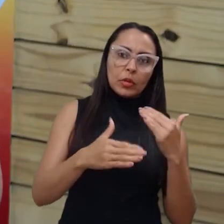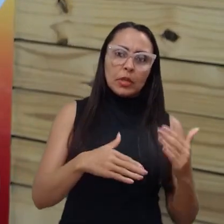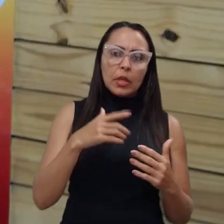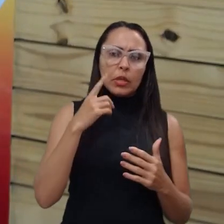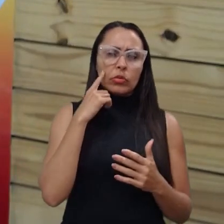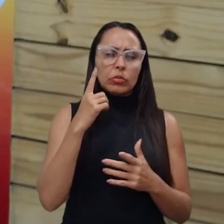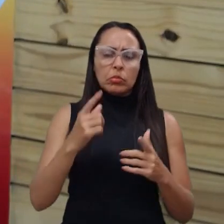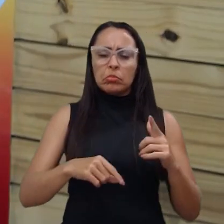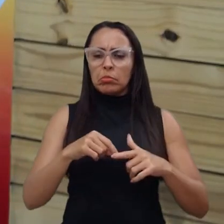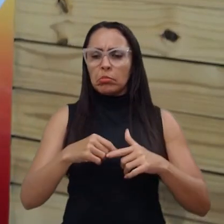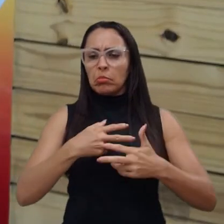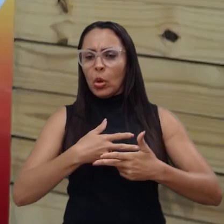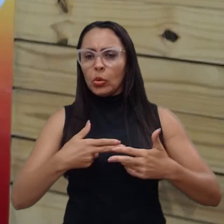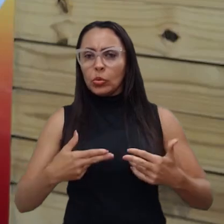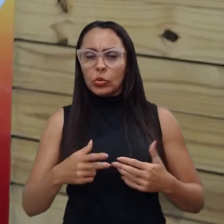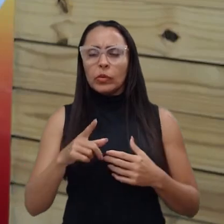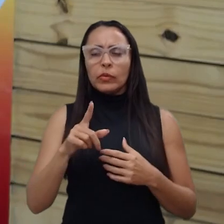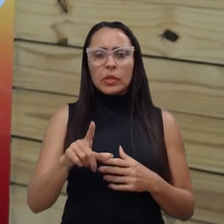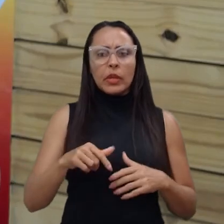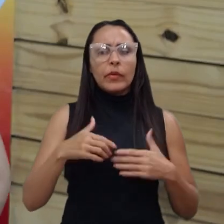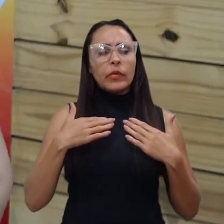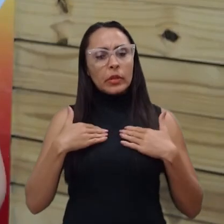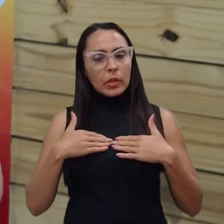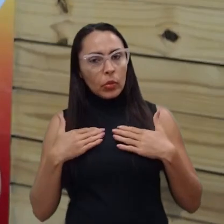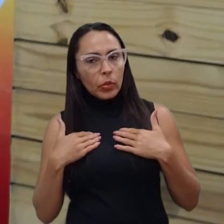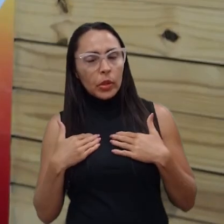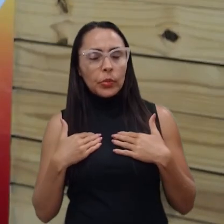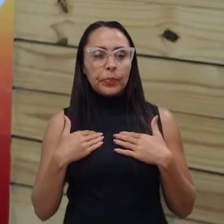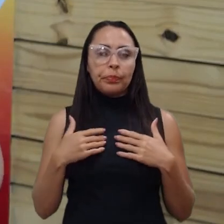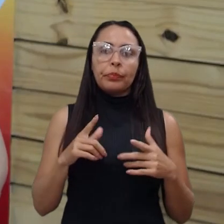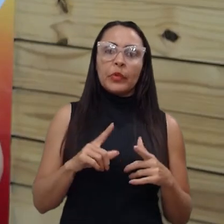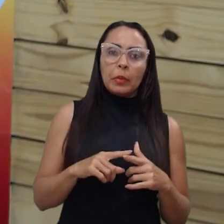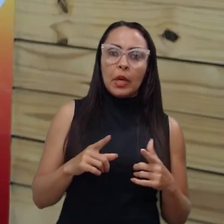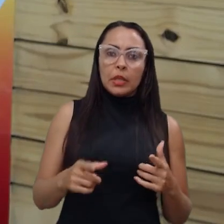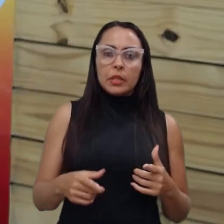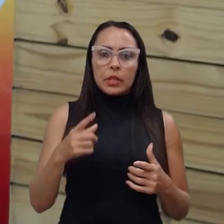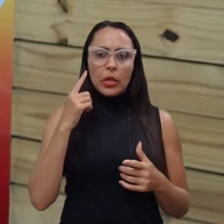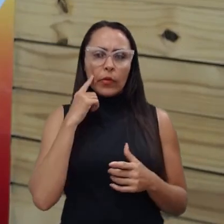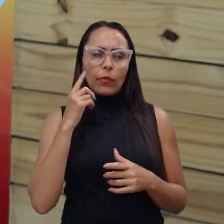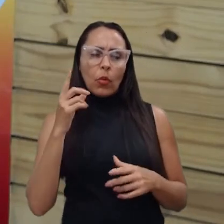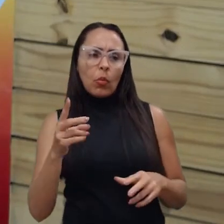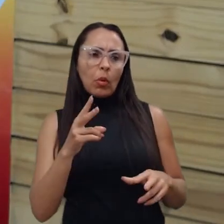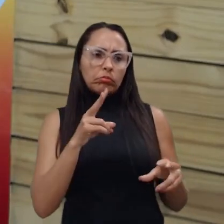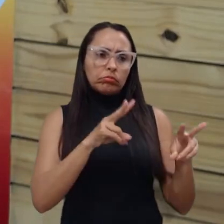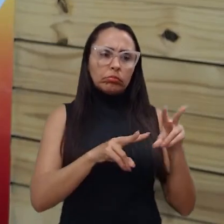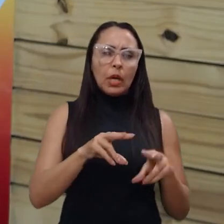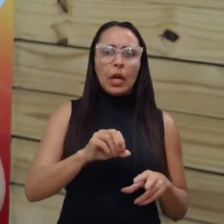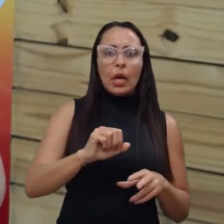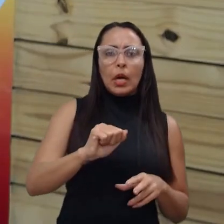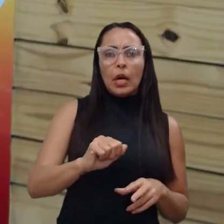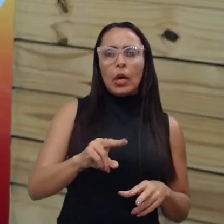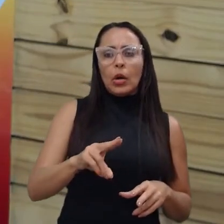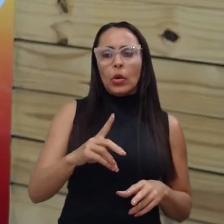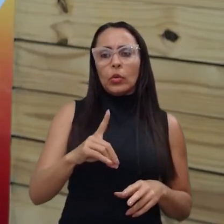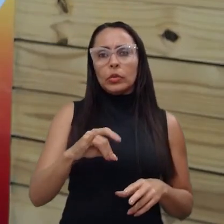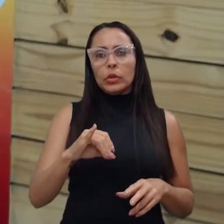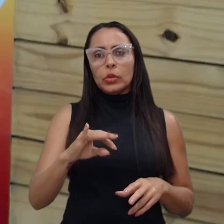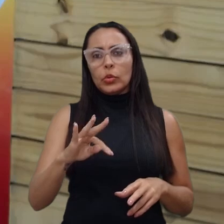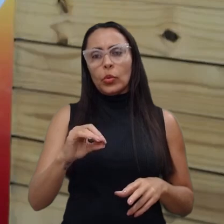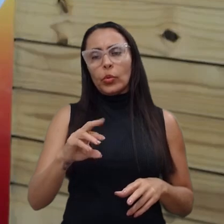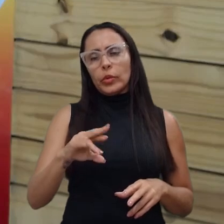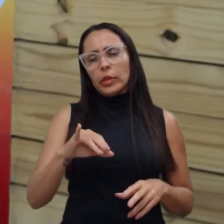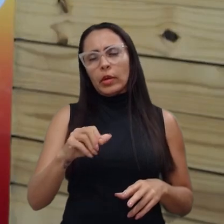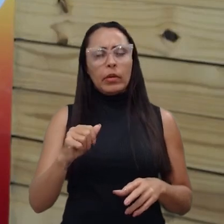produtivos, tudo bem, você vai ficar tranquilo. Se for uma auditoria, a mesma coisa, você vai ficar tranquilo, você vai ficar